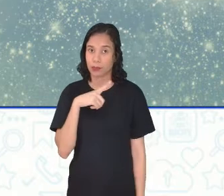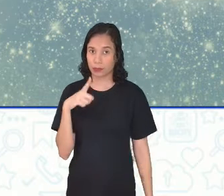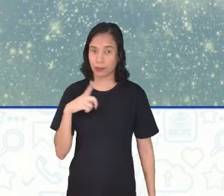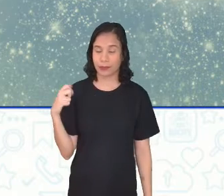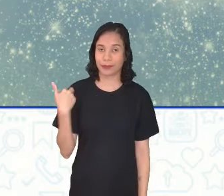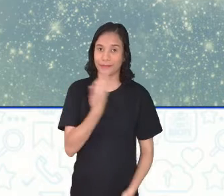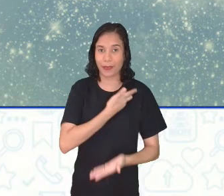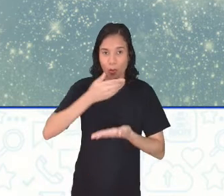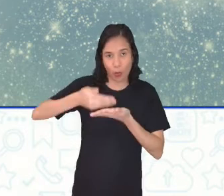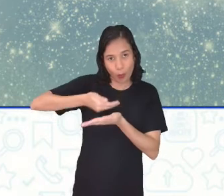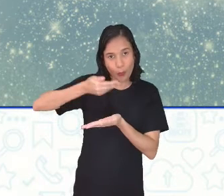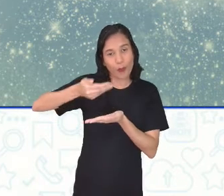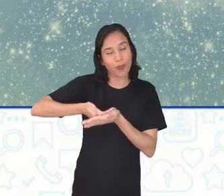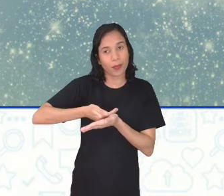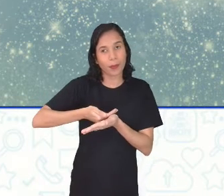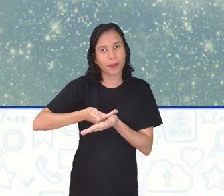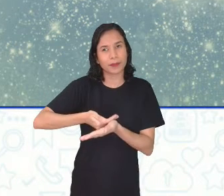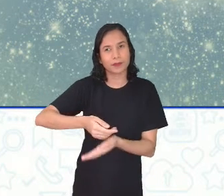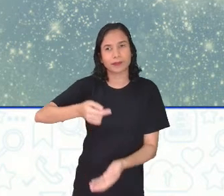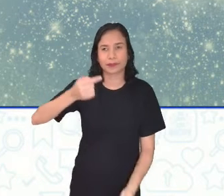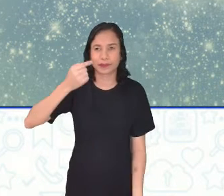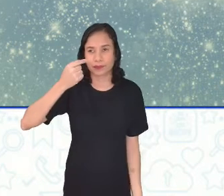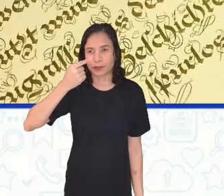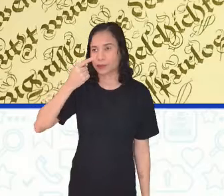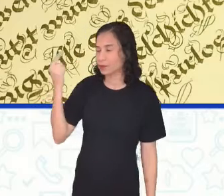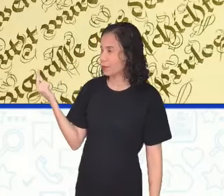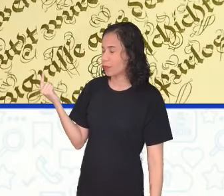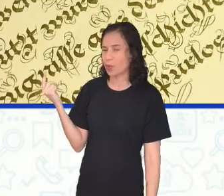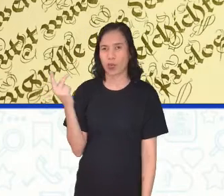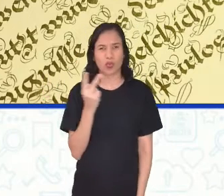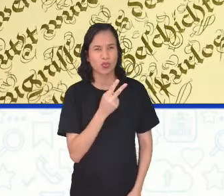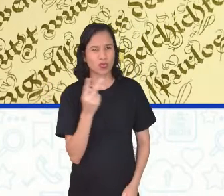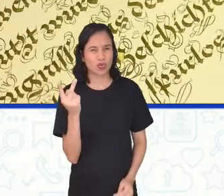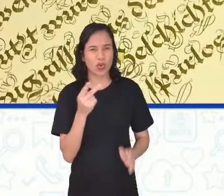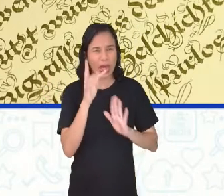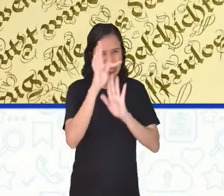nossa sopa de cebola. Esses dois textos se parecem?